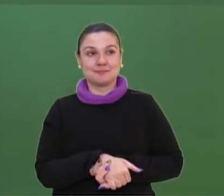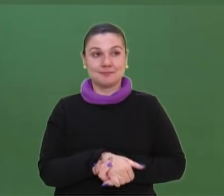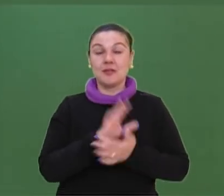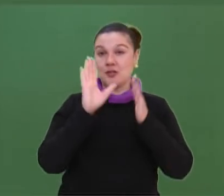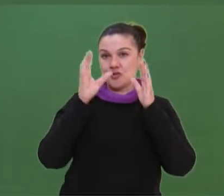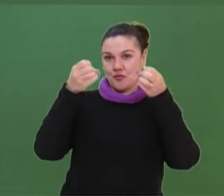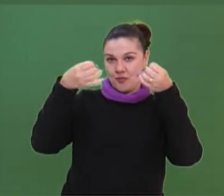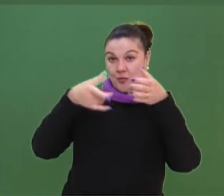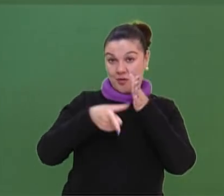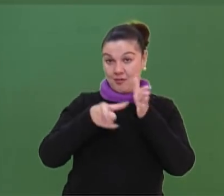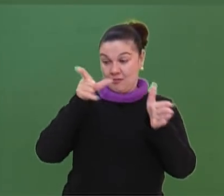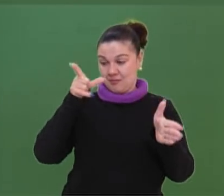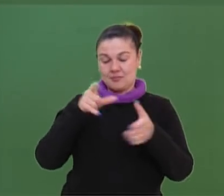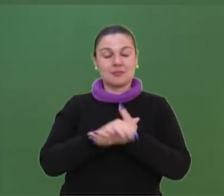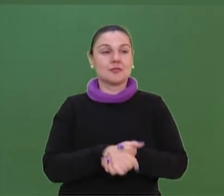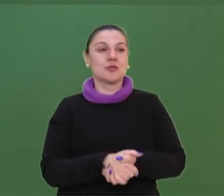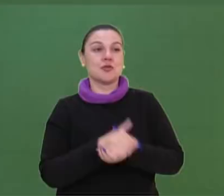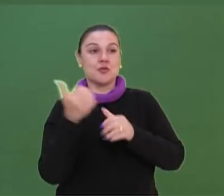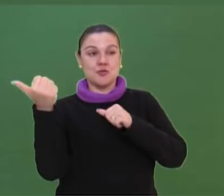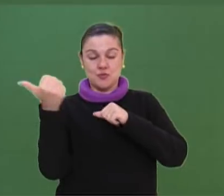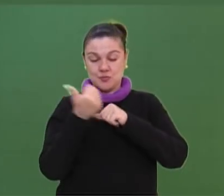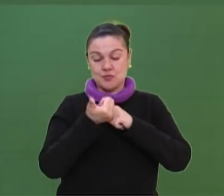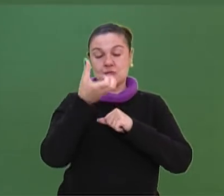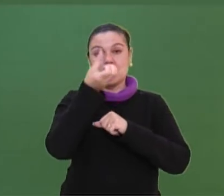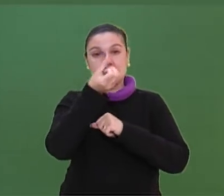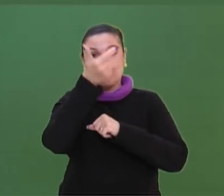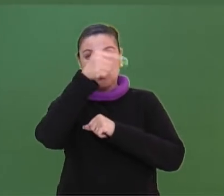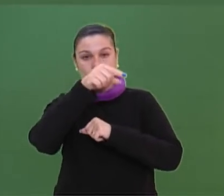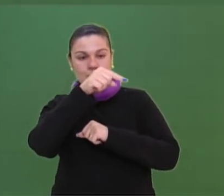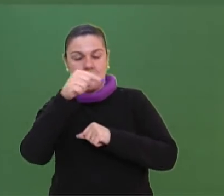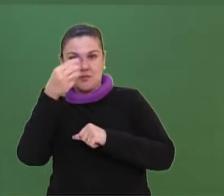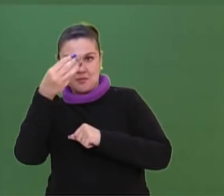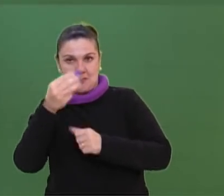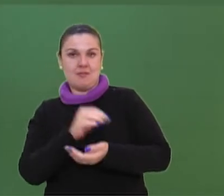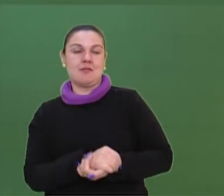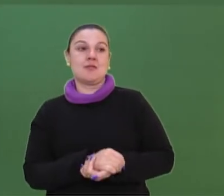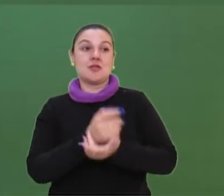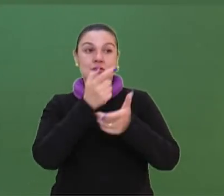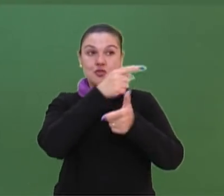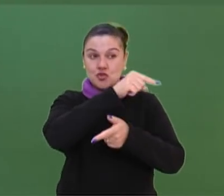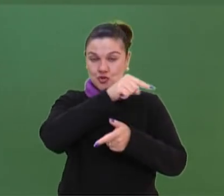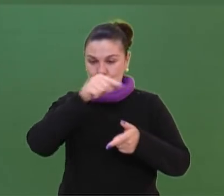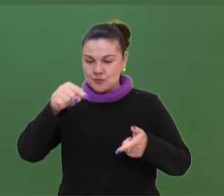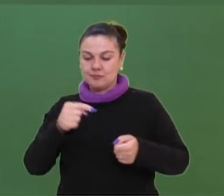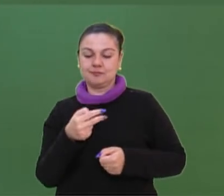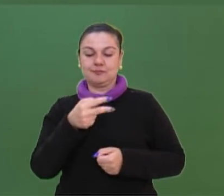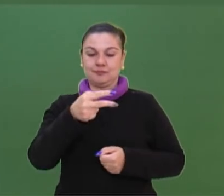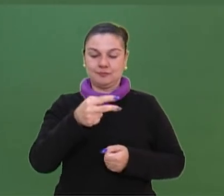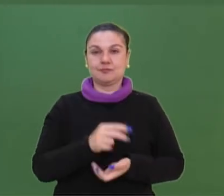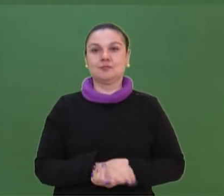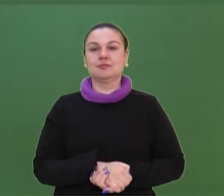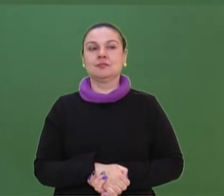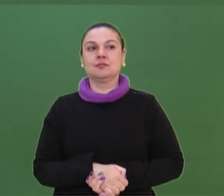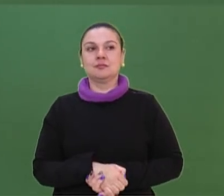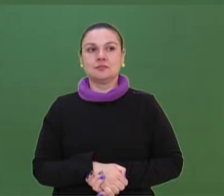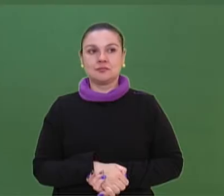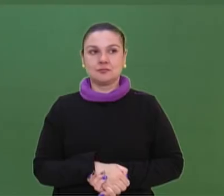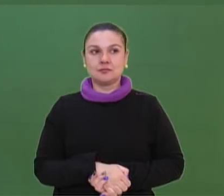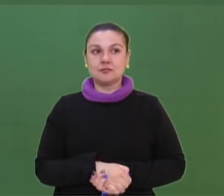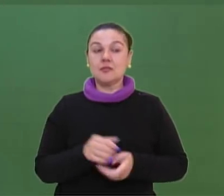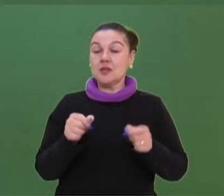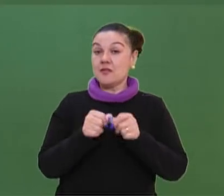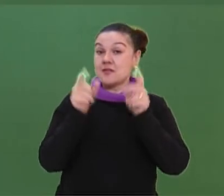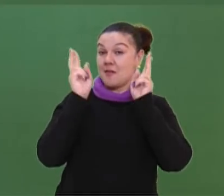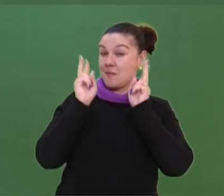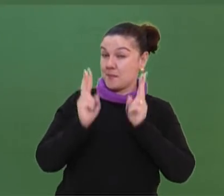lados do hexágono. Substituindo 6 menos 3 e divididos por 2. Vou fazer o mesmo